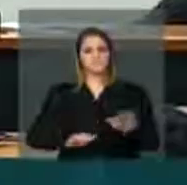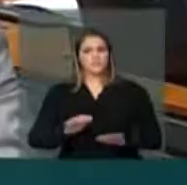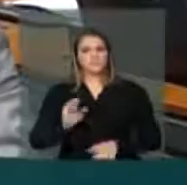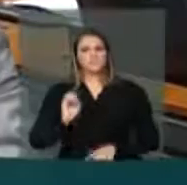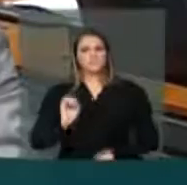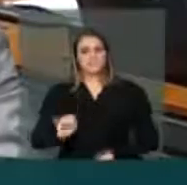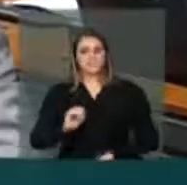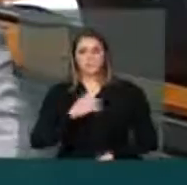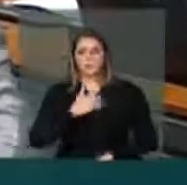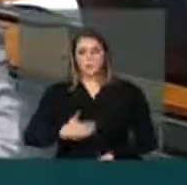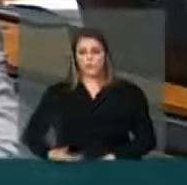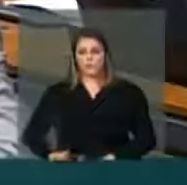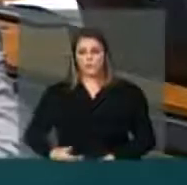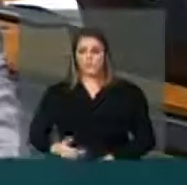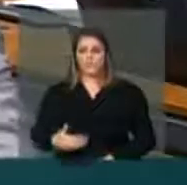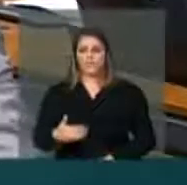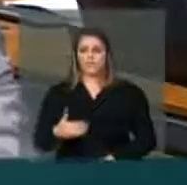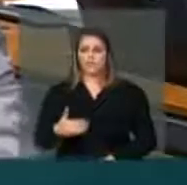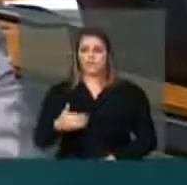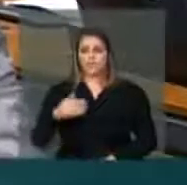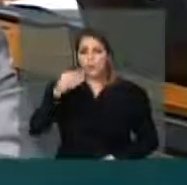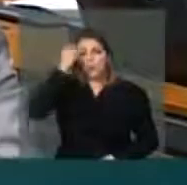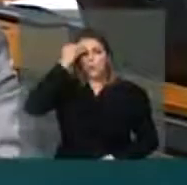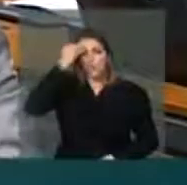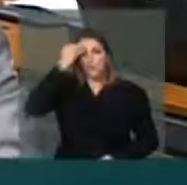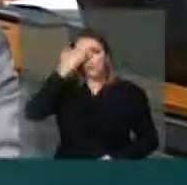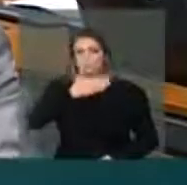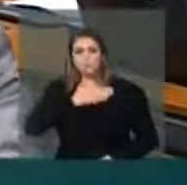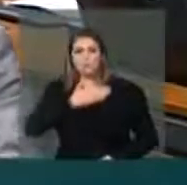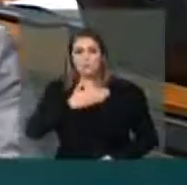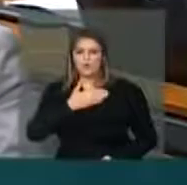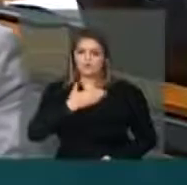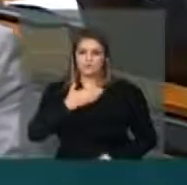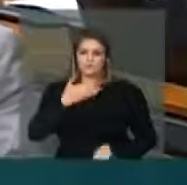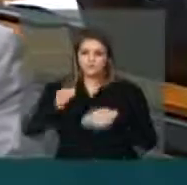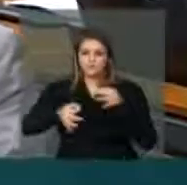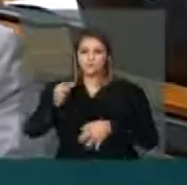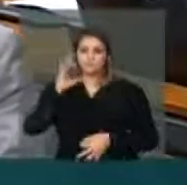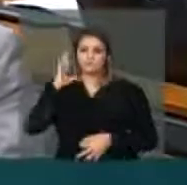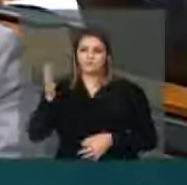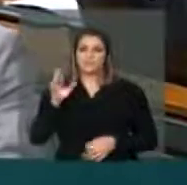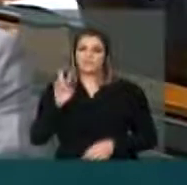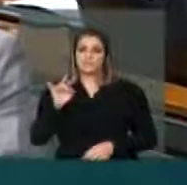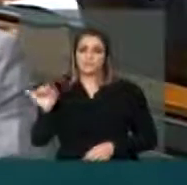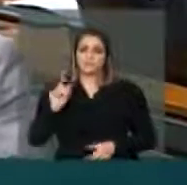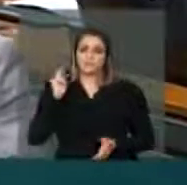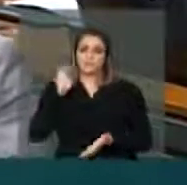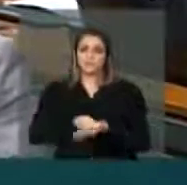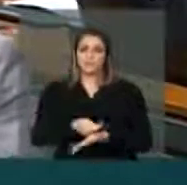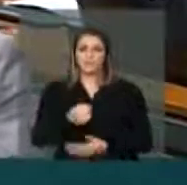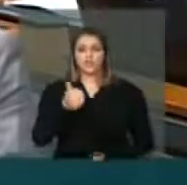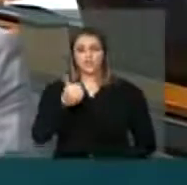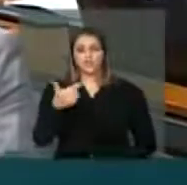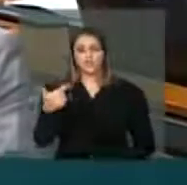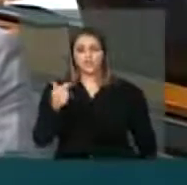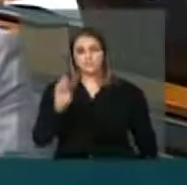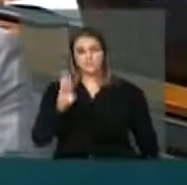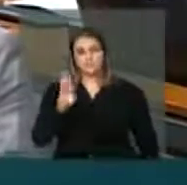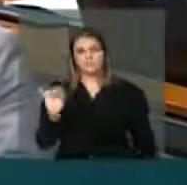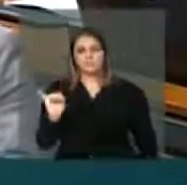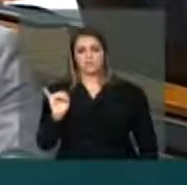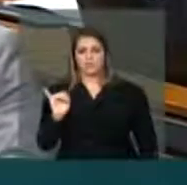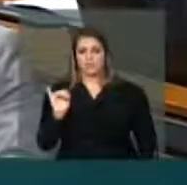for condenado pelo que aconteceu, haverá de fazer um aporte de 12 bilhões ao